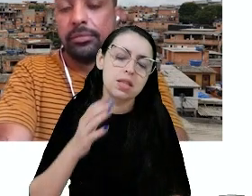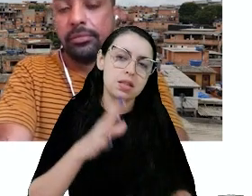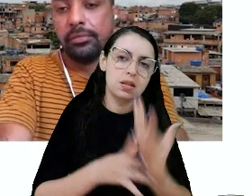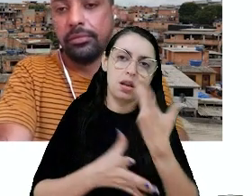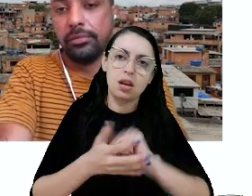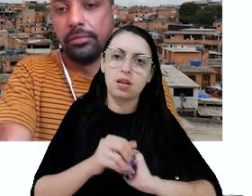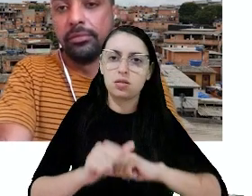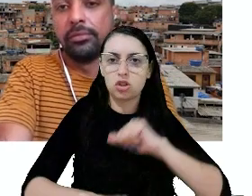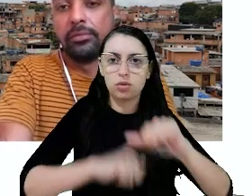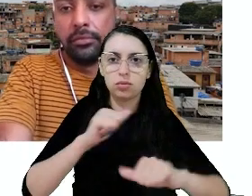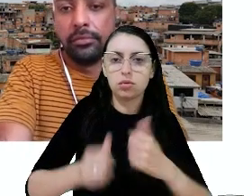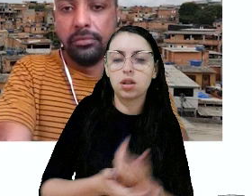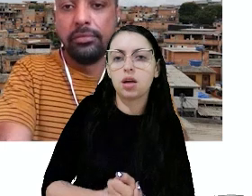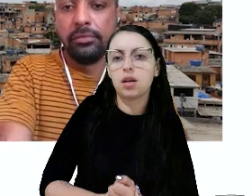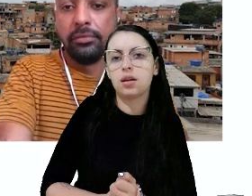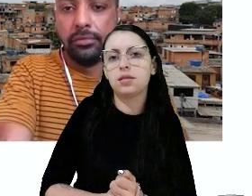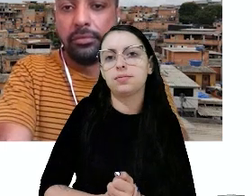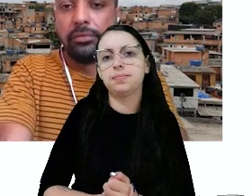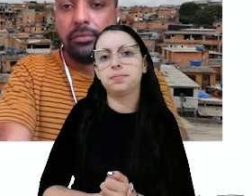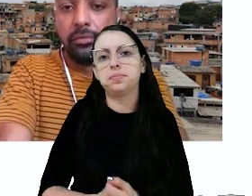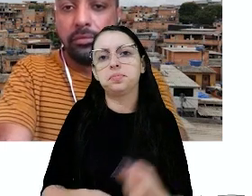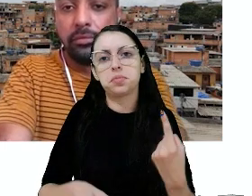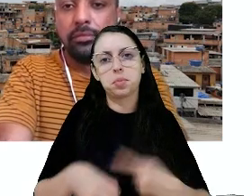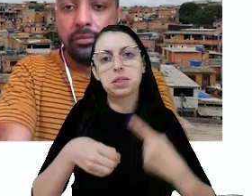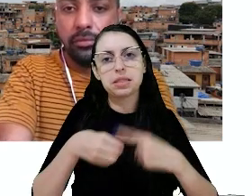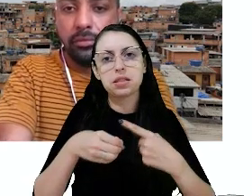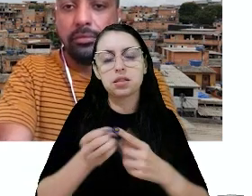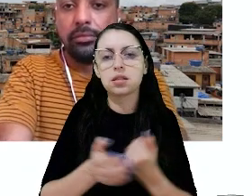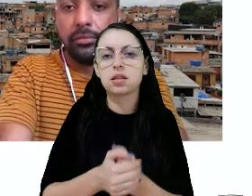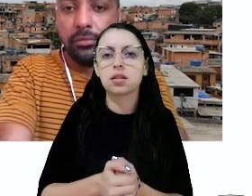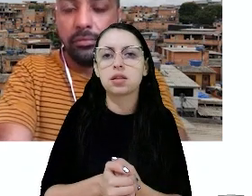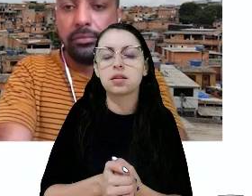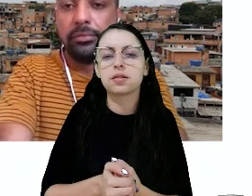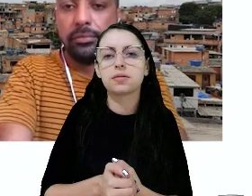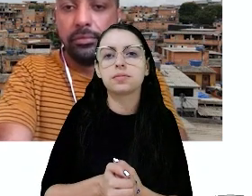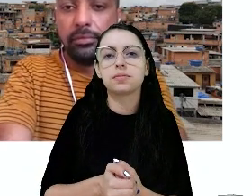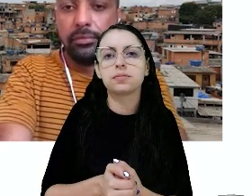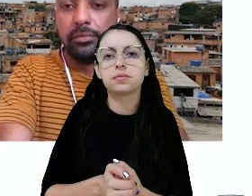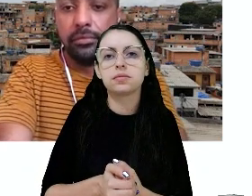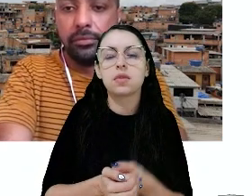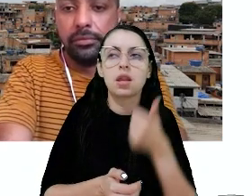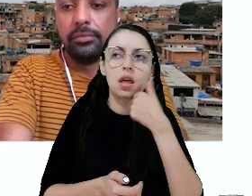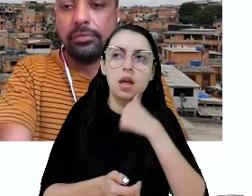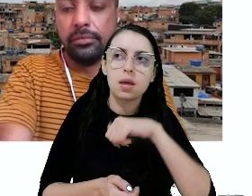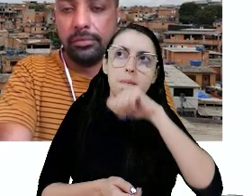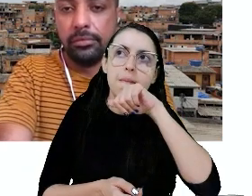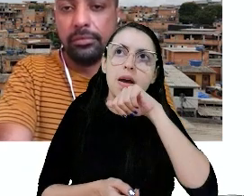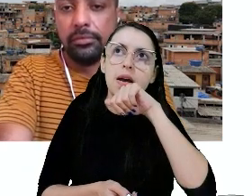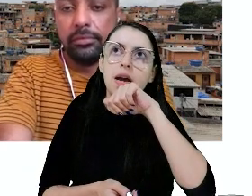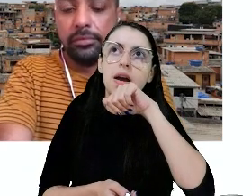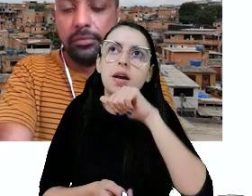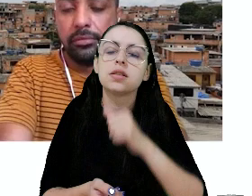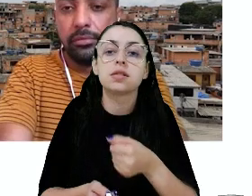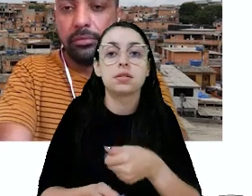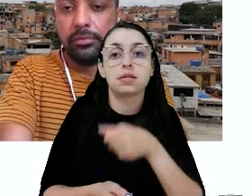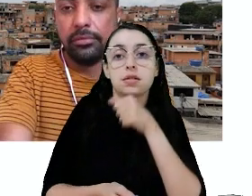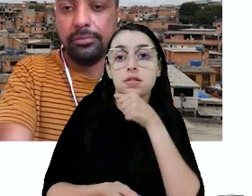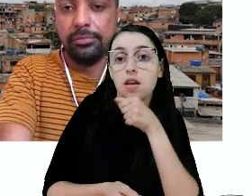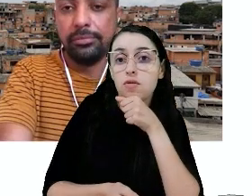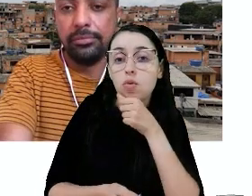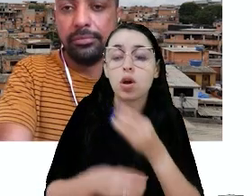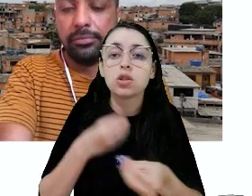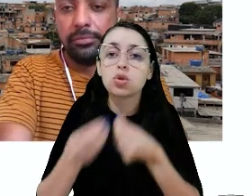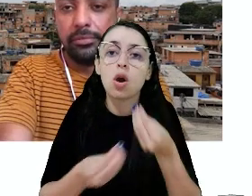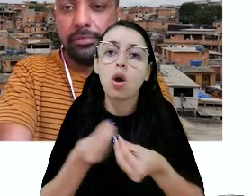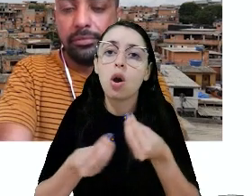são criativas, né? As mães da Praça de Maio, que agora são da Argentina, que agora são as mães, as